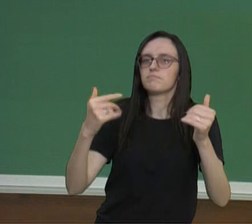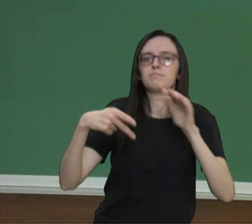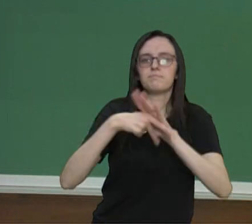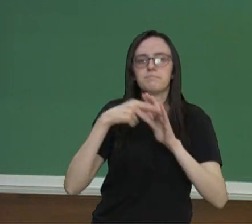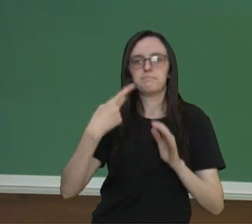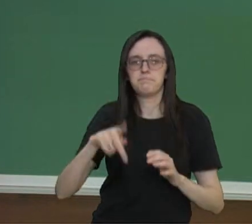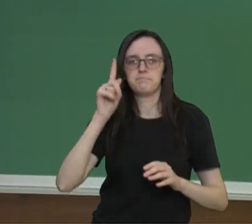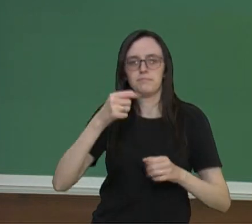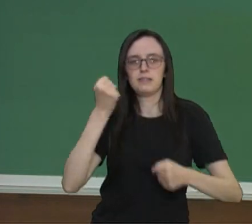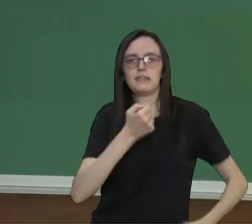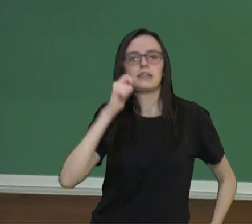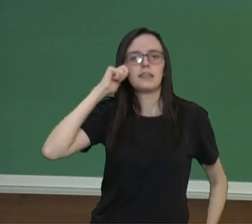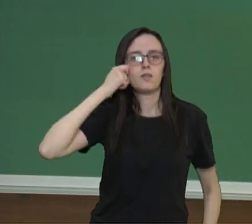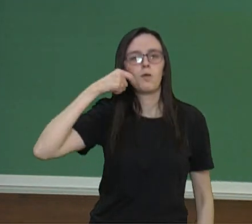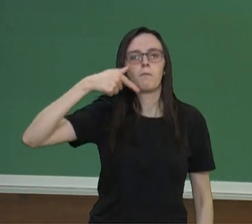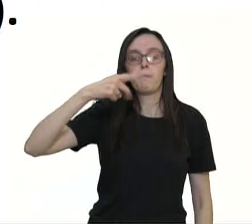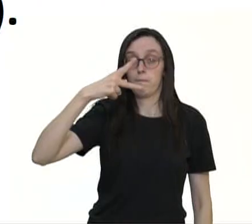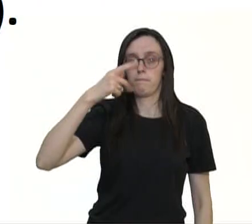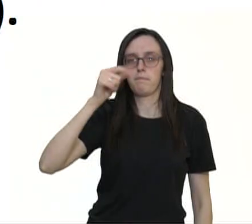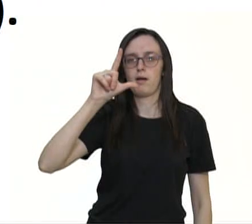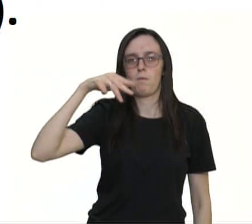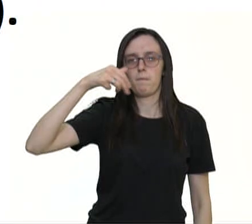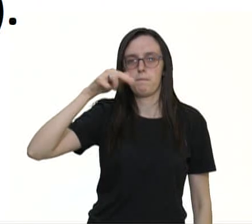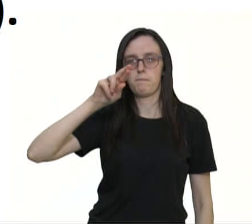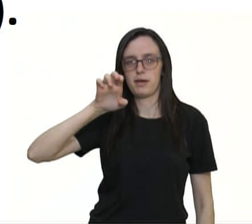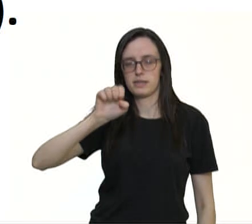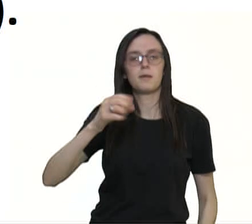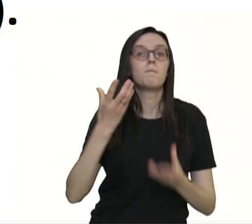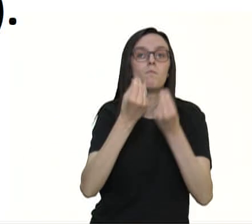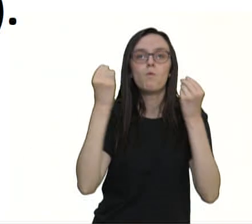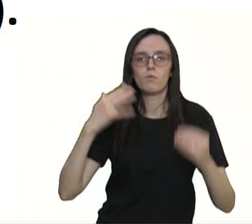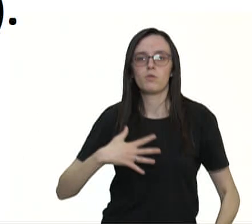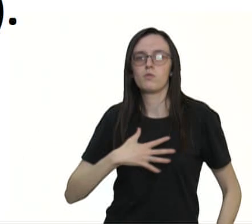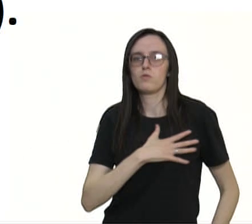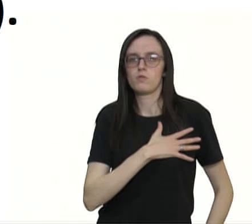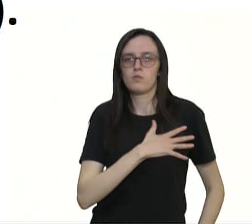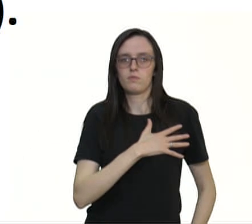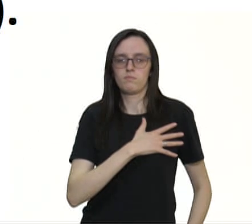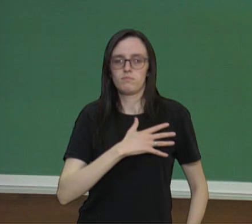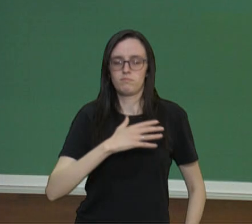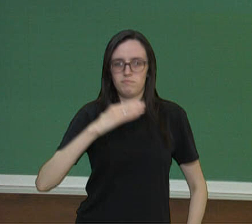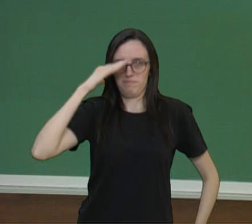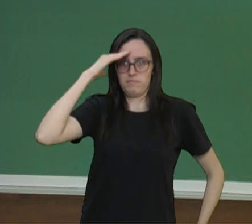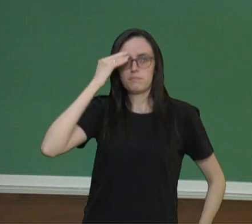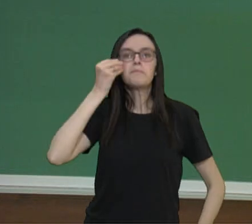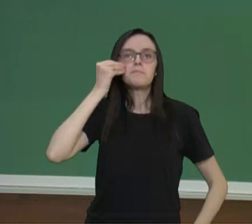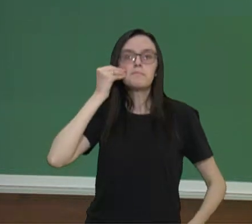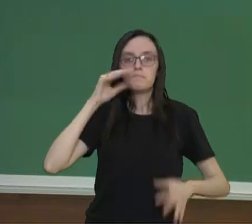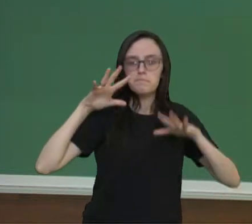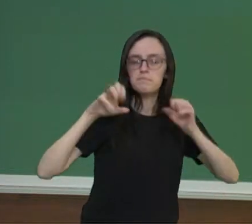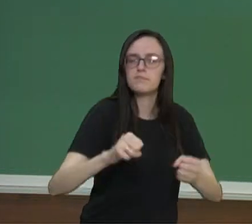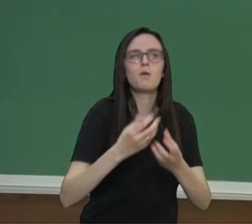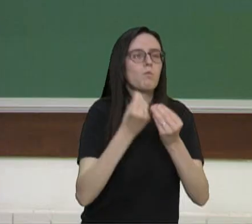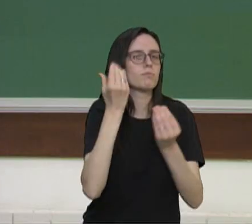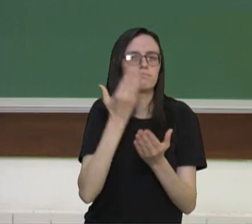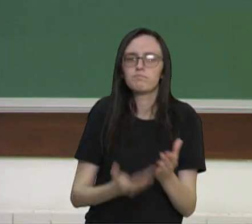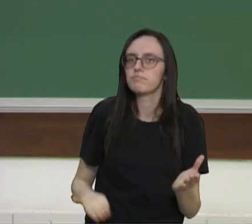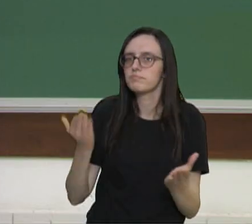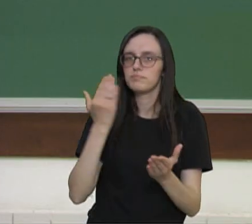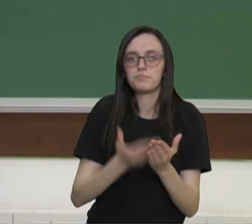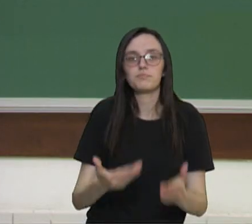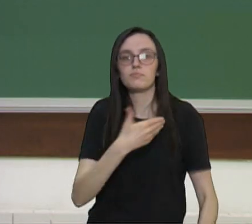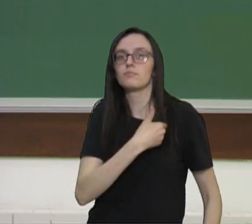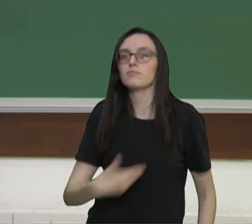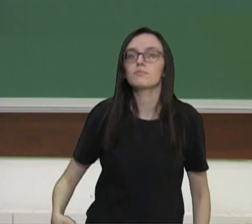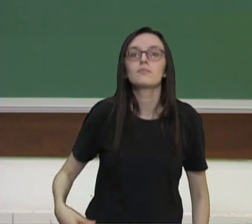Quilombo dos Palmares. Muitas expedições militares fracassaram contra o Quilombo dos Palmares. Muitas. O governo chegou